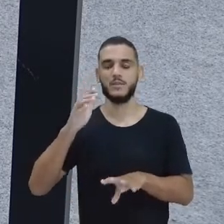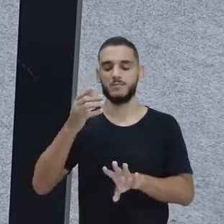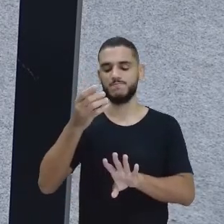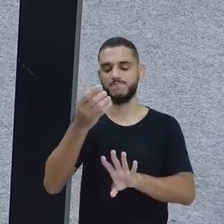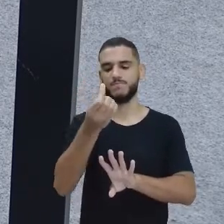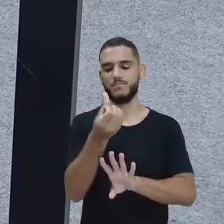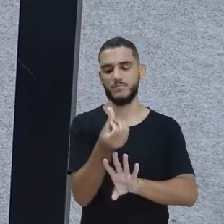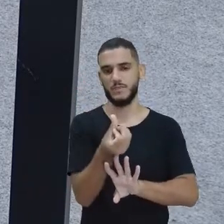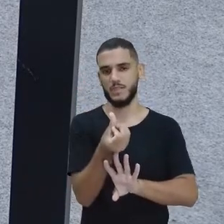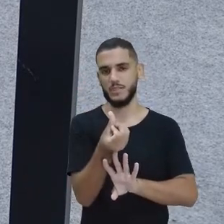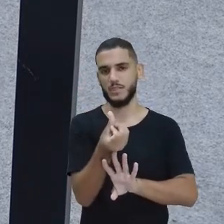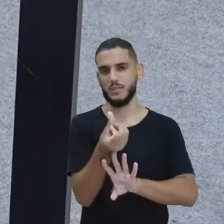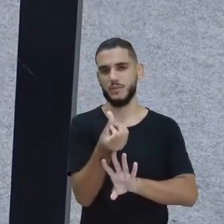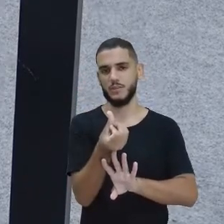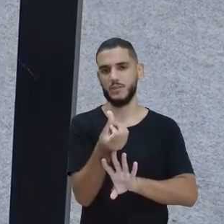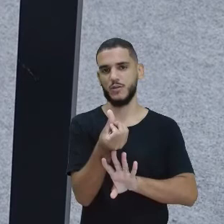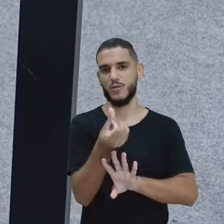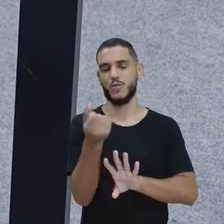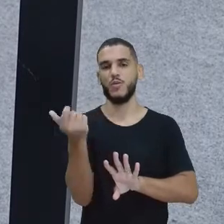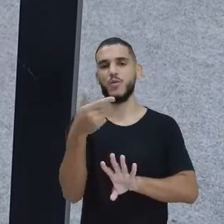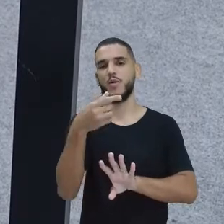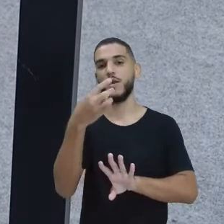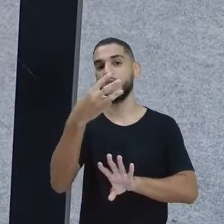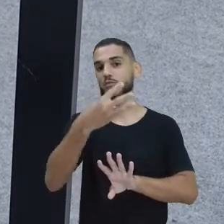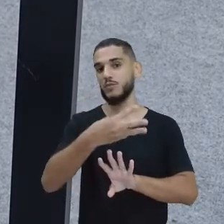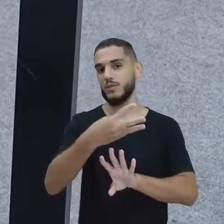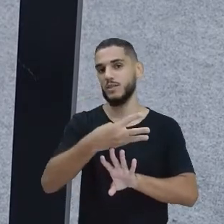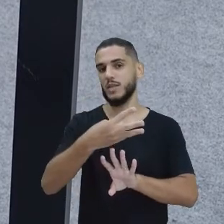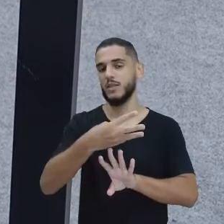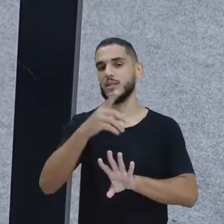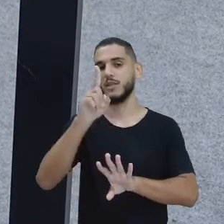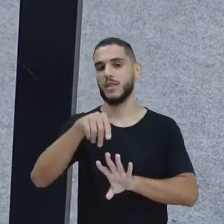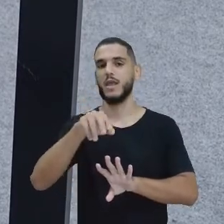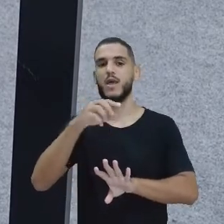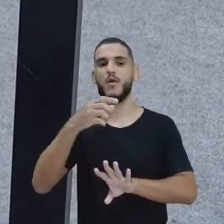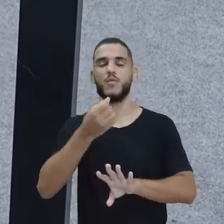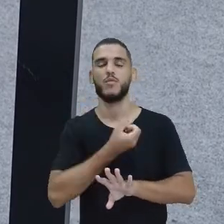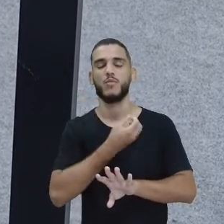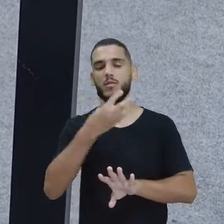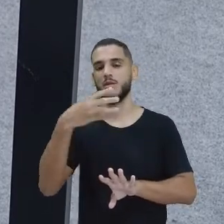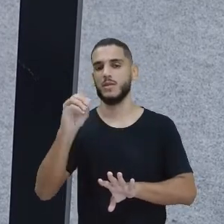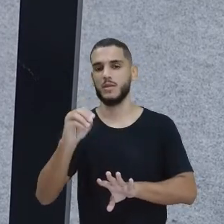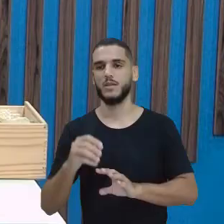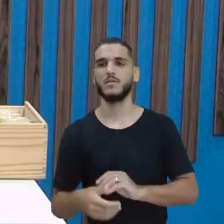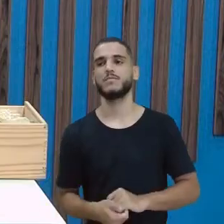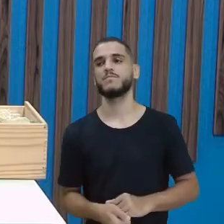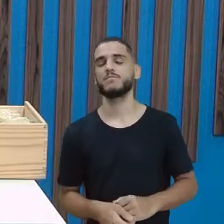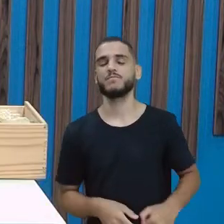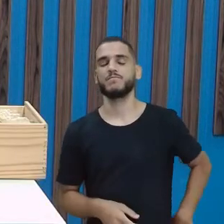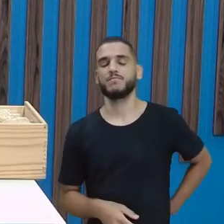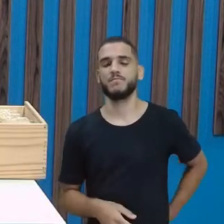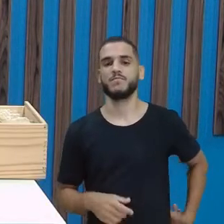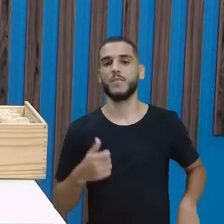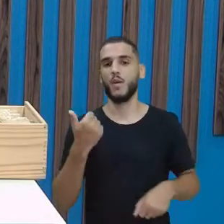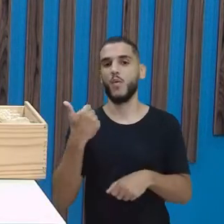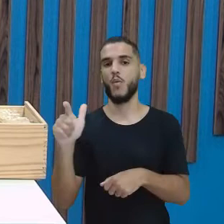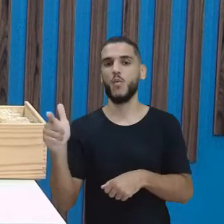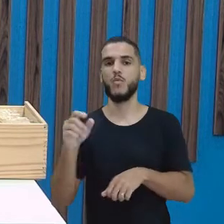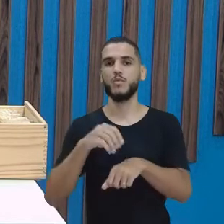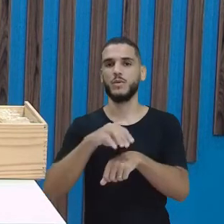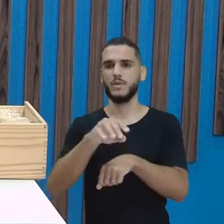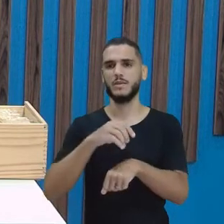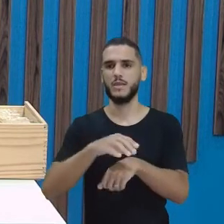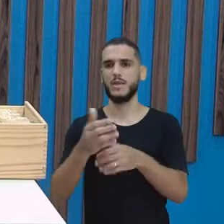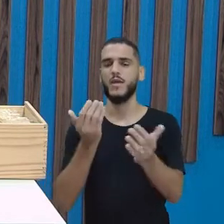do que o 3, que representa o 30, tá certo? Agora, vamos para uma outra dica para a gente poder fazer a